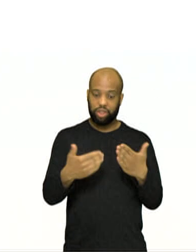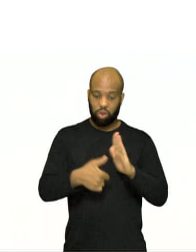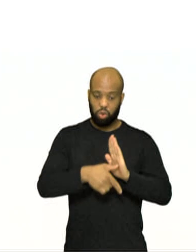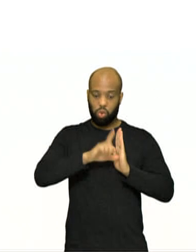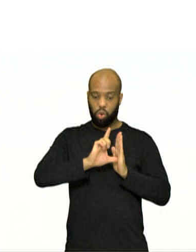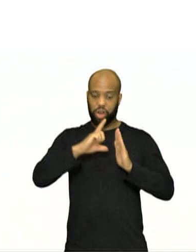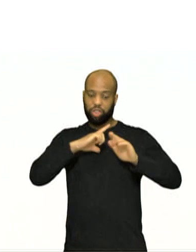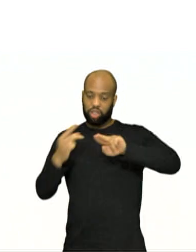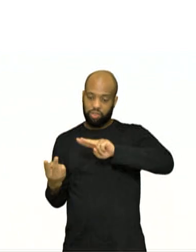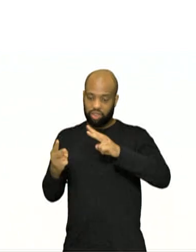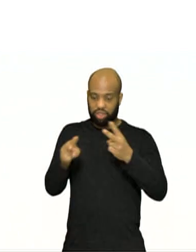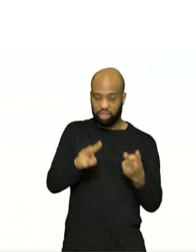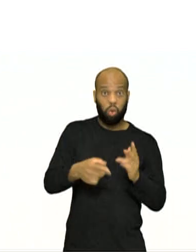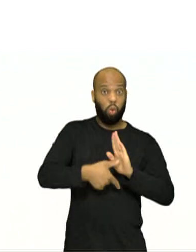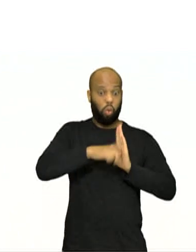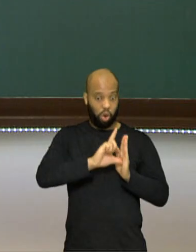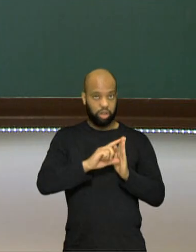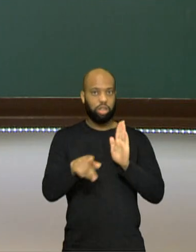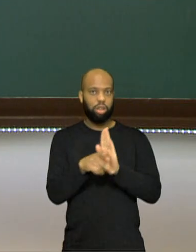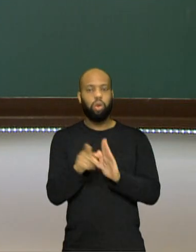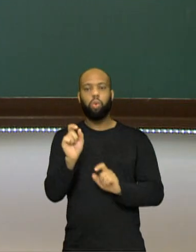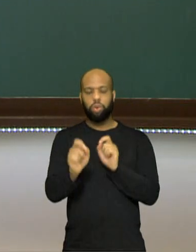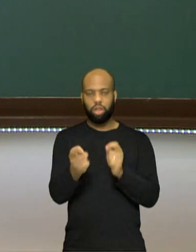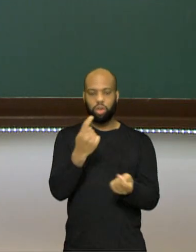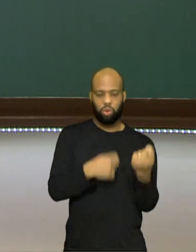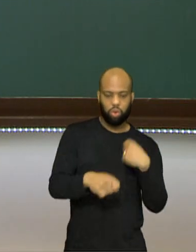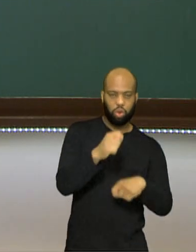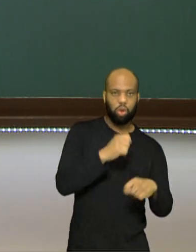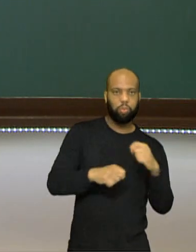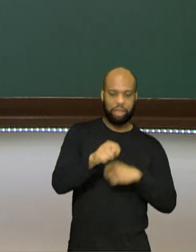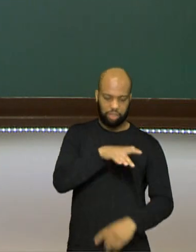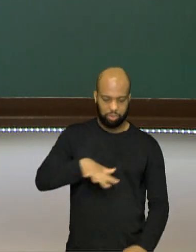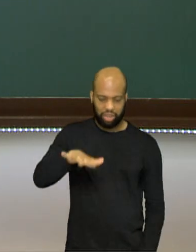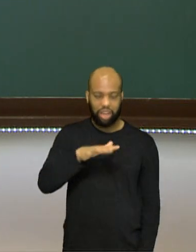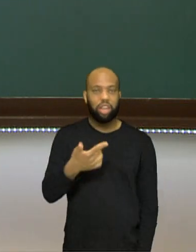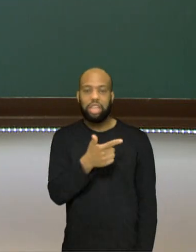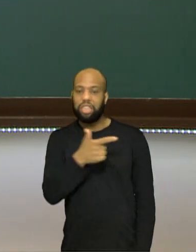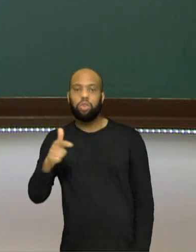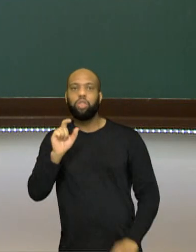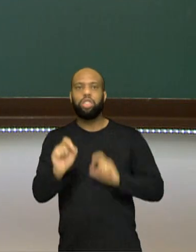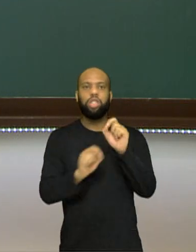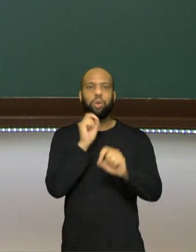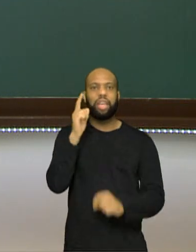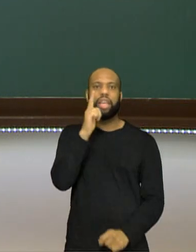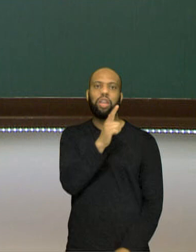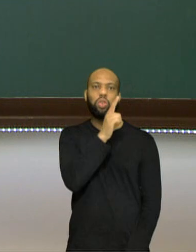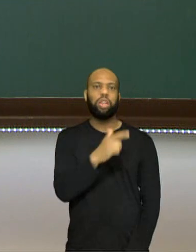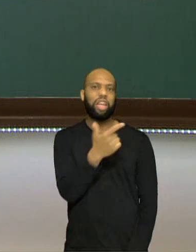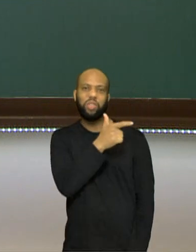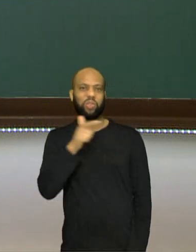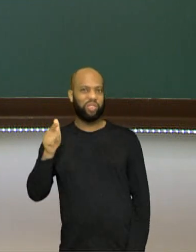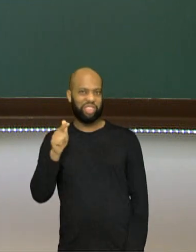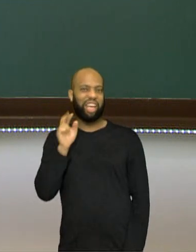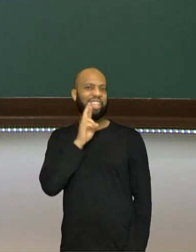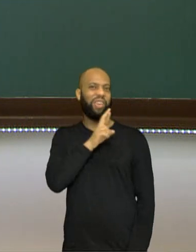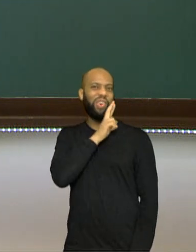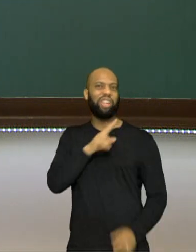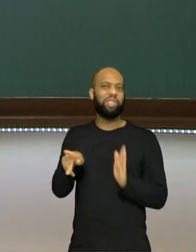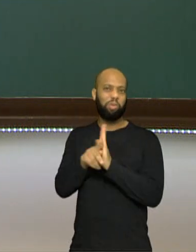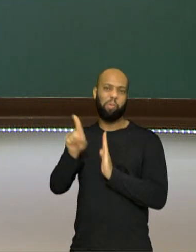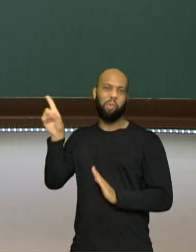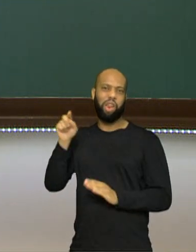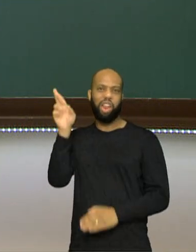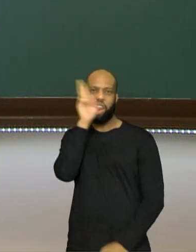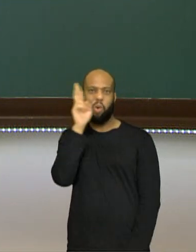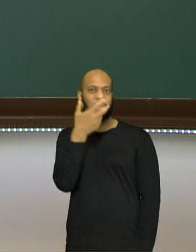da transição para a economia de mercado, não existiam lanchonetes, fast food na Rússia, não existiam